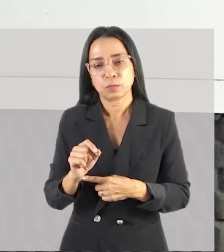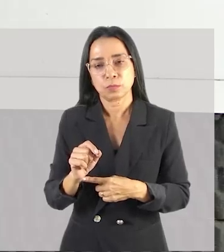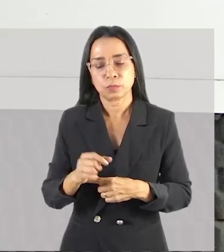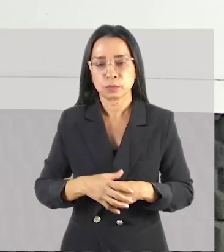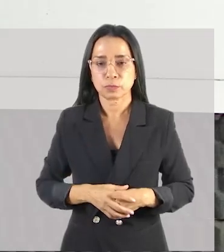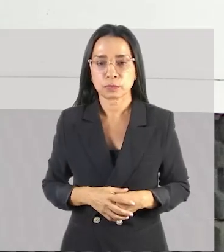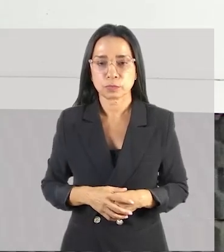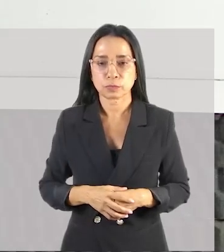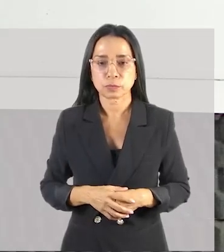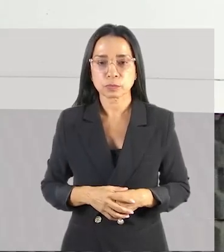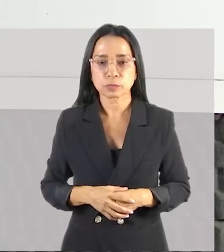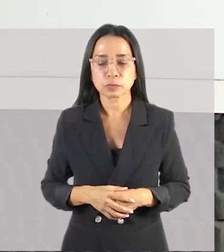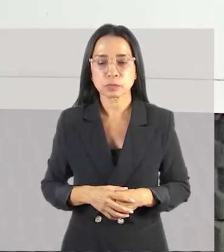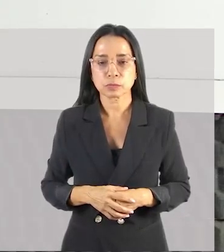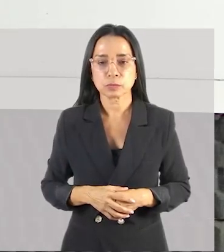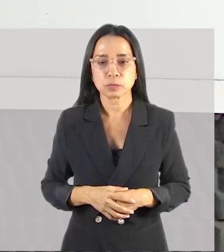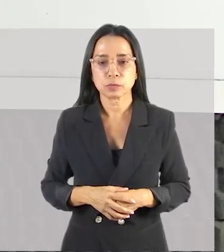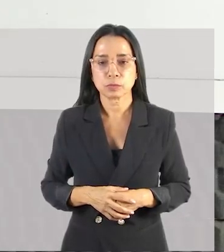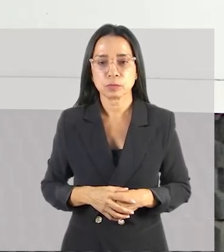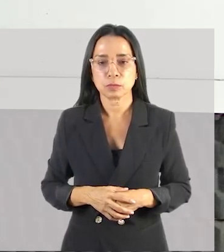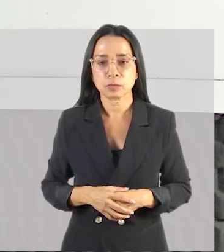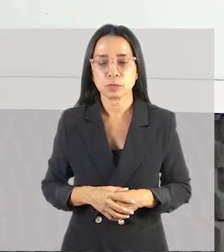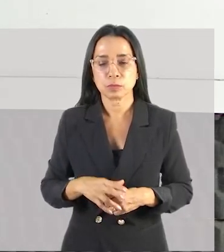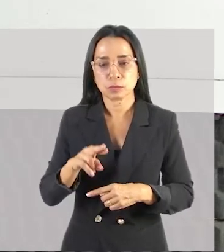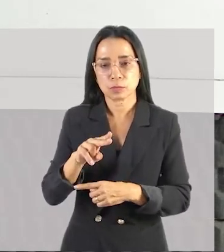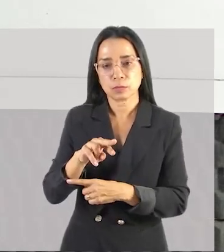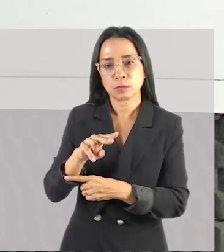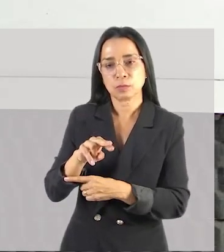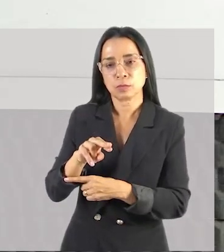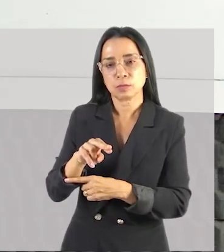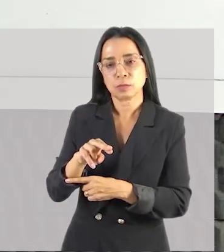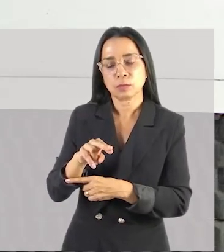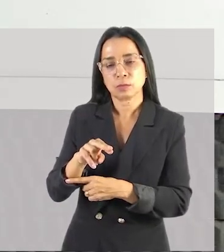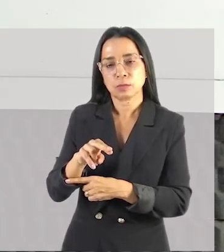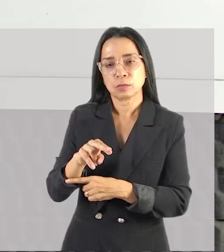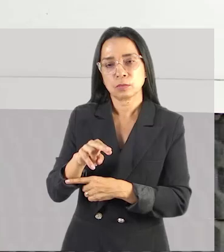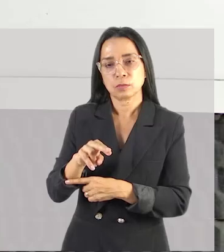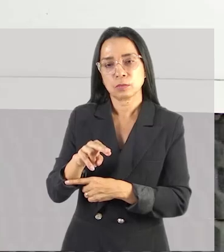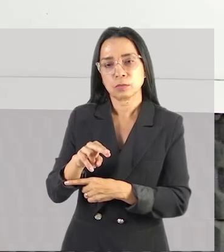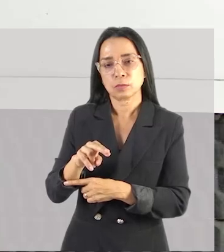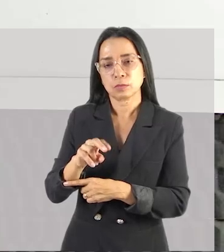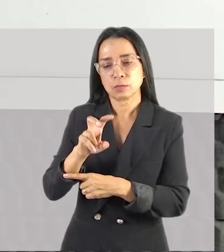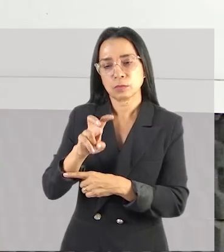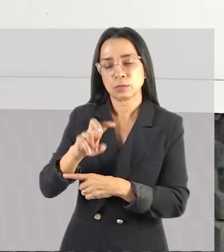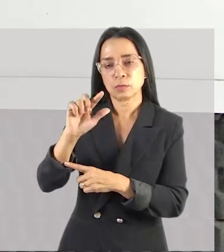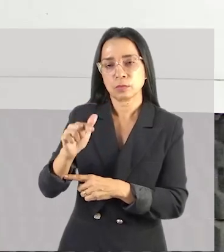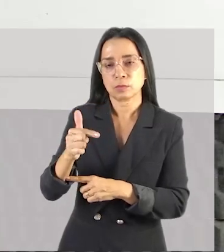Tá? Então, a área, no caso, vai ser igual a 5 ao quadrado,